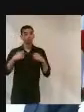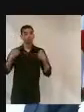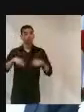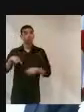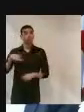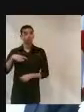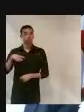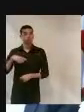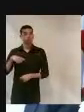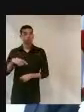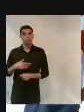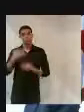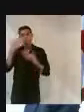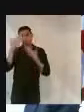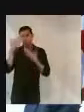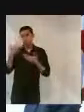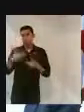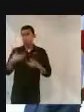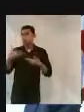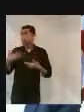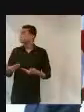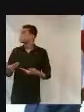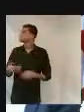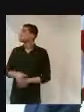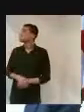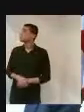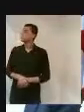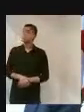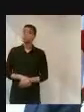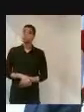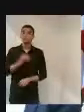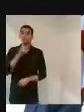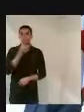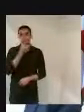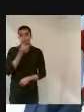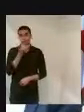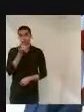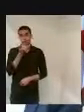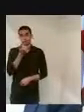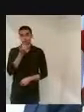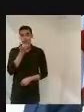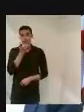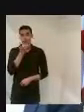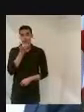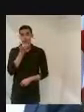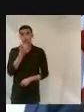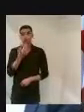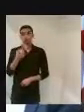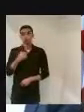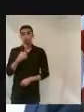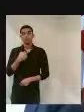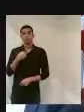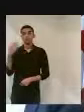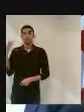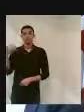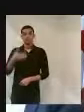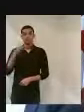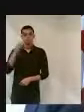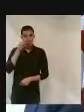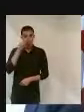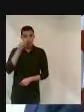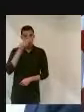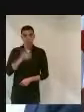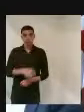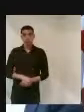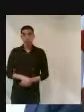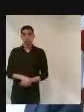aqui, a gente agradece o convite, lamenta não poder estar presencialmente, a nossa diretora do Departamento do Meio